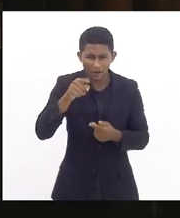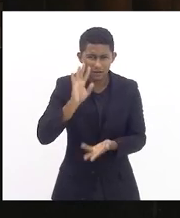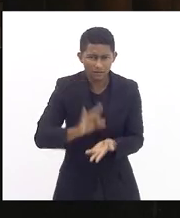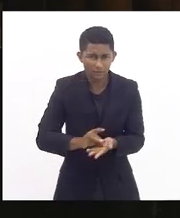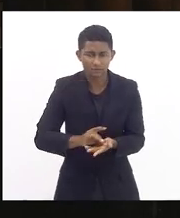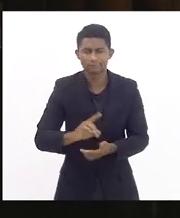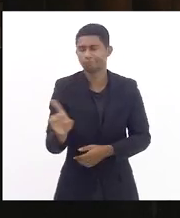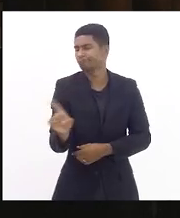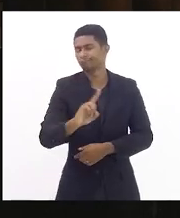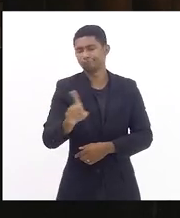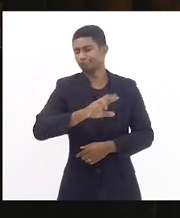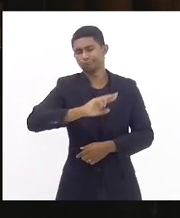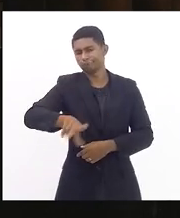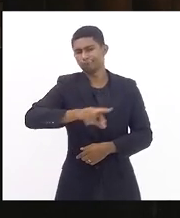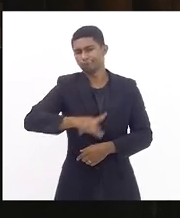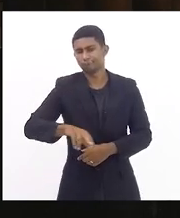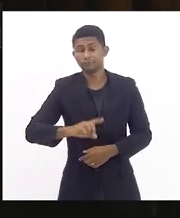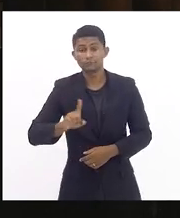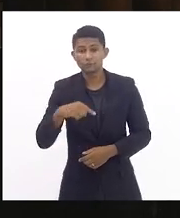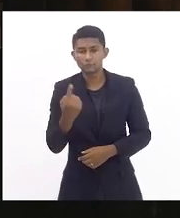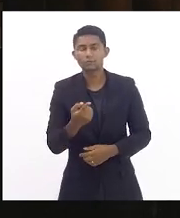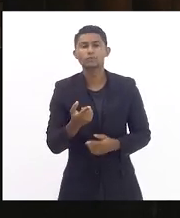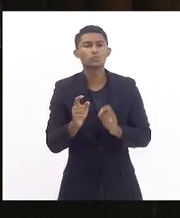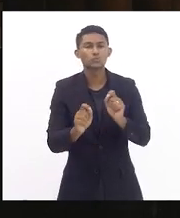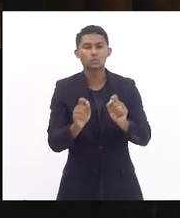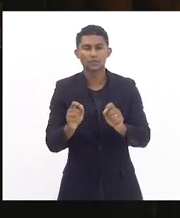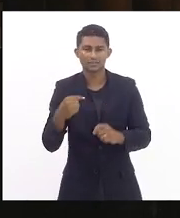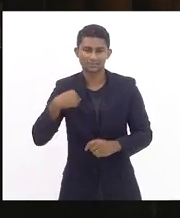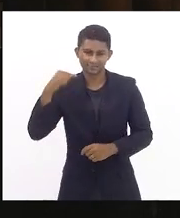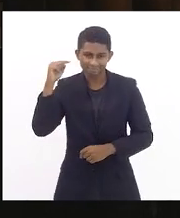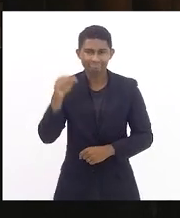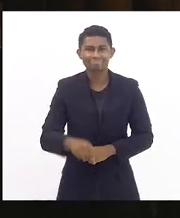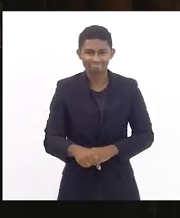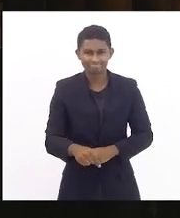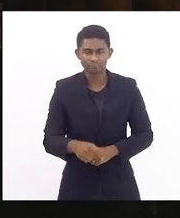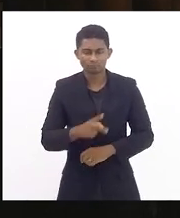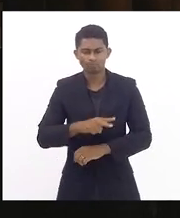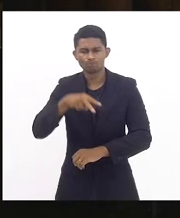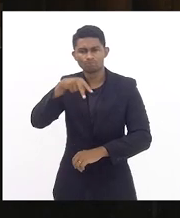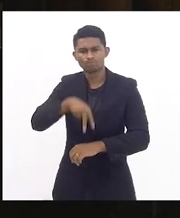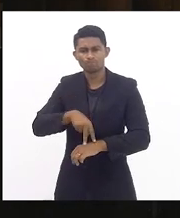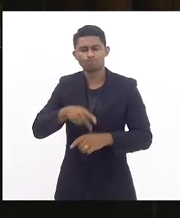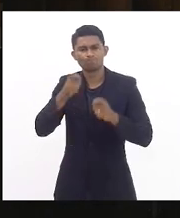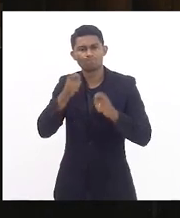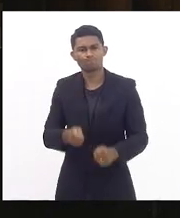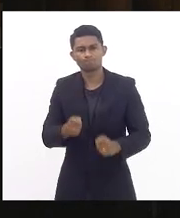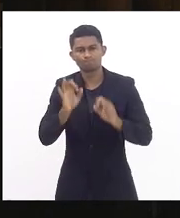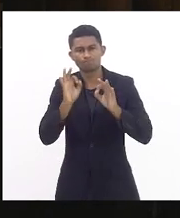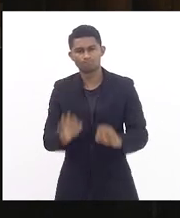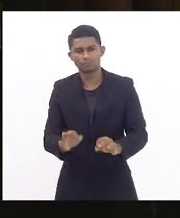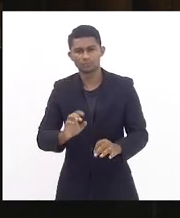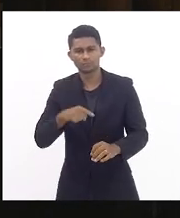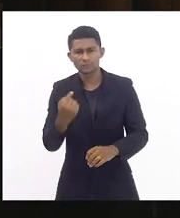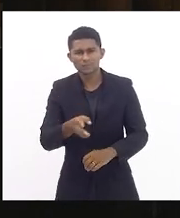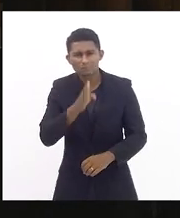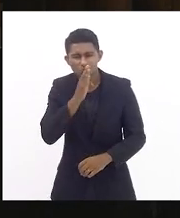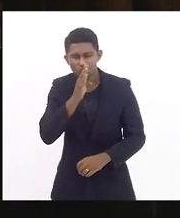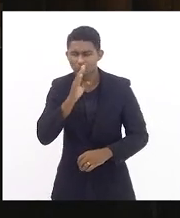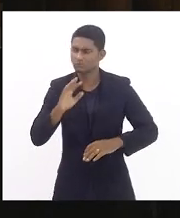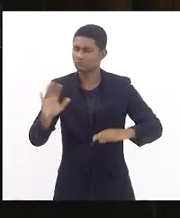como pessoas conservadoras, estamos aqui para nos posicionar, nós não vamos nos calar, nós